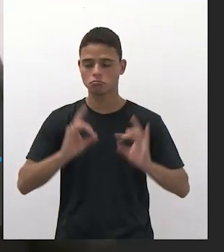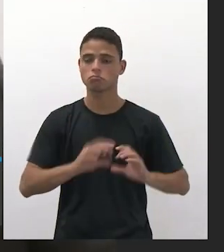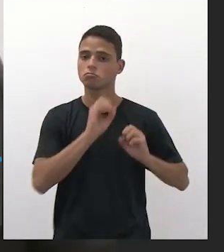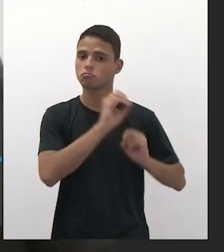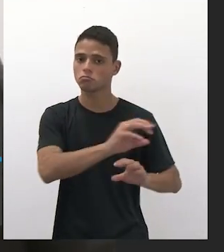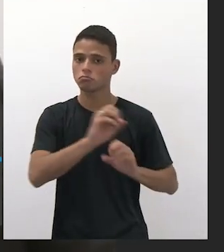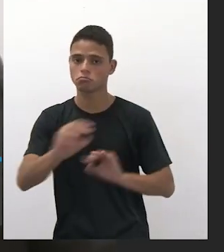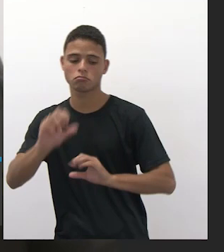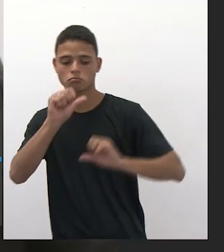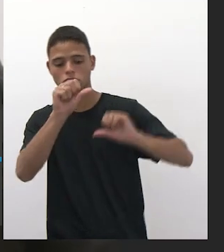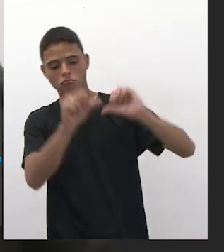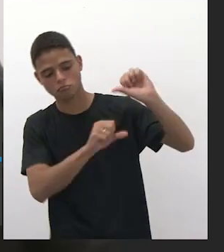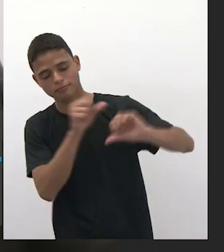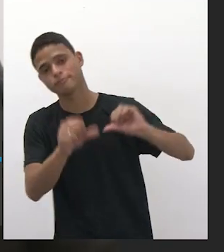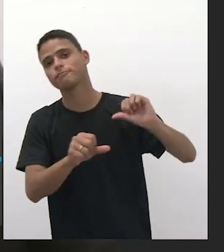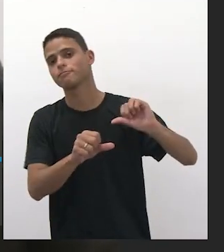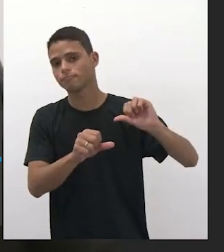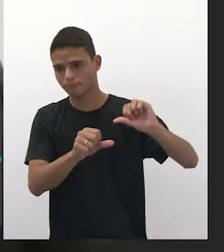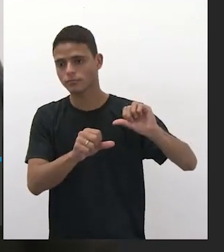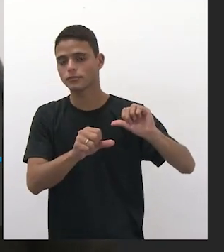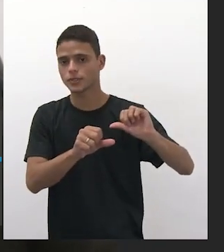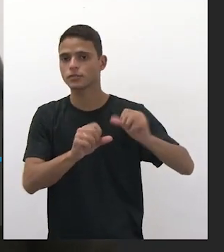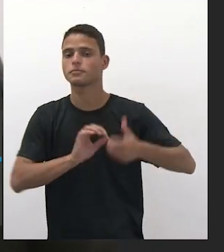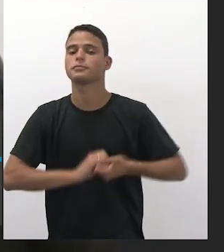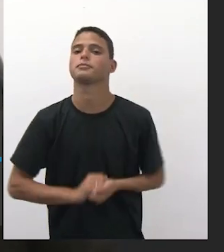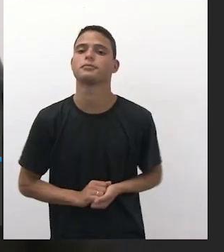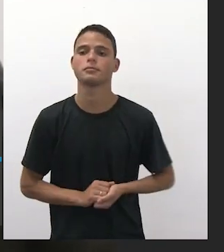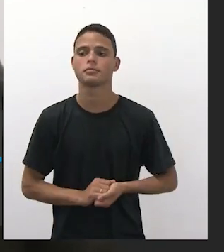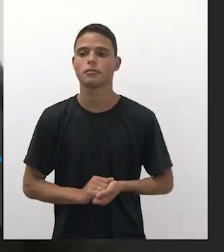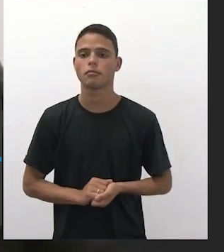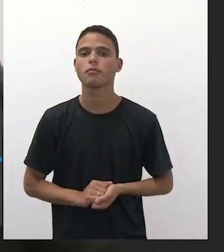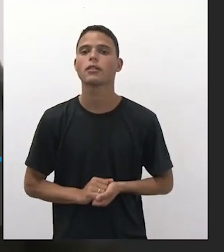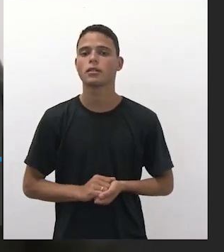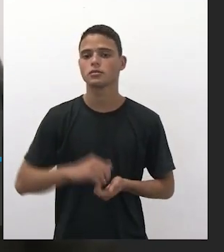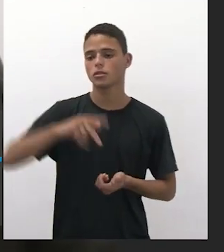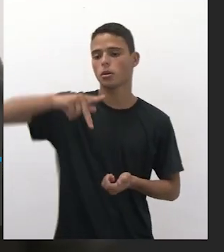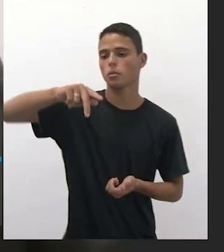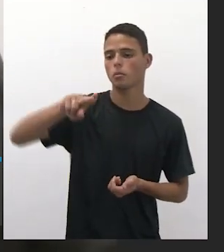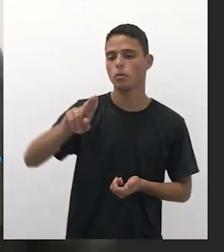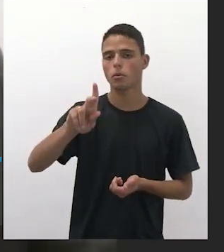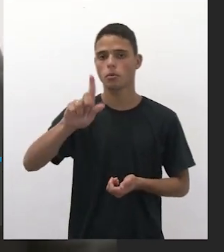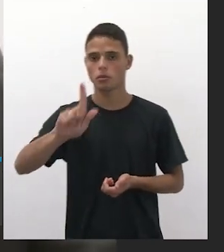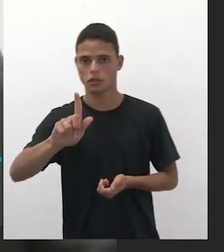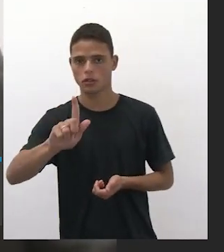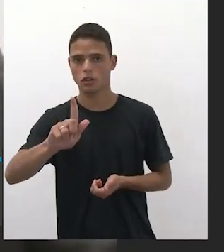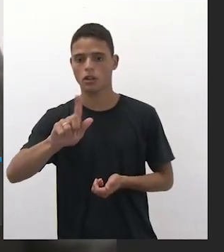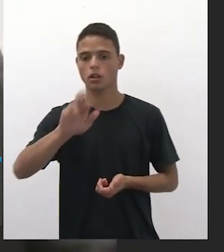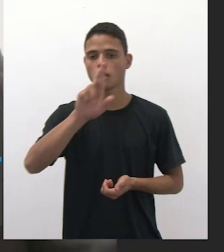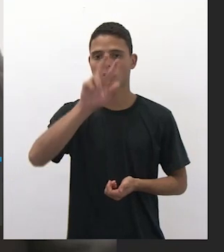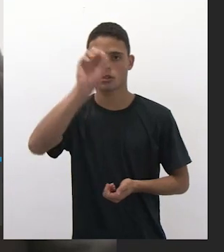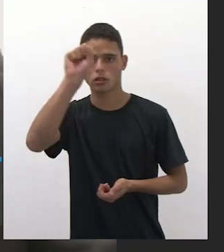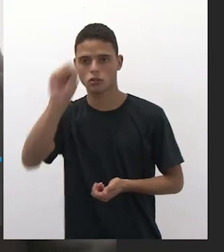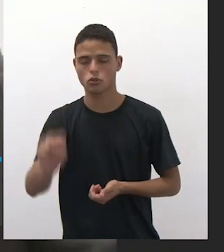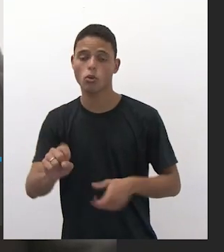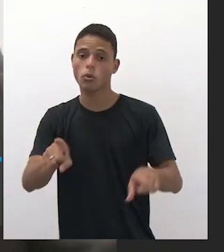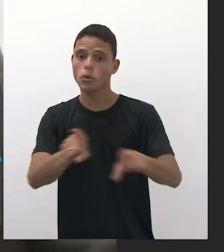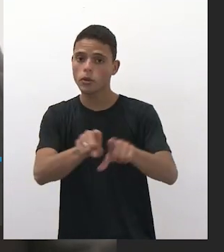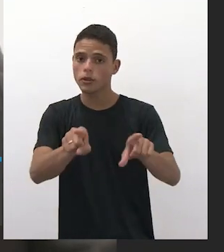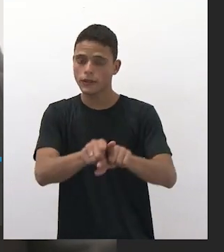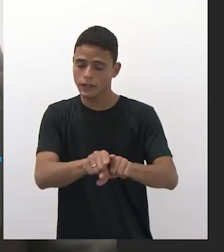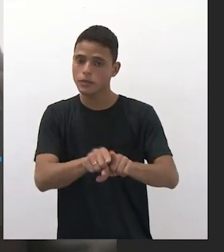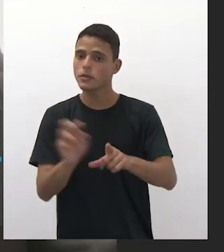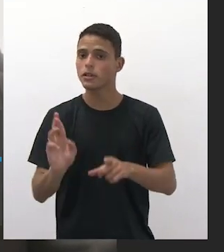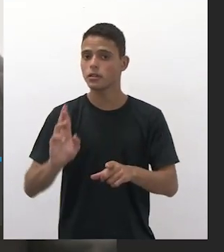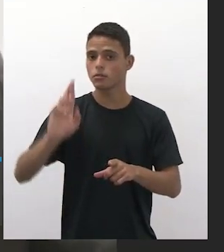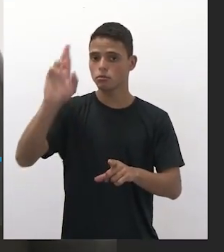Transformadora, Pedagogia, Fundamentos e Práticas, pela PUC do Rio Grande do Sul, e também mediadora do Clube de Leitura Gato Preto,